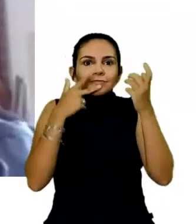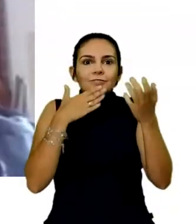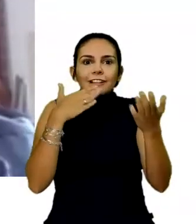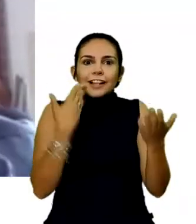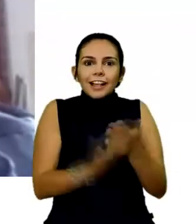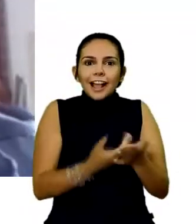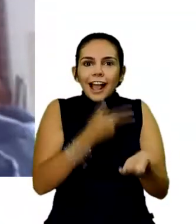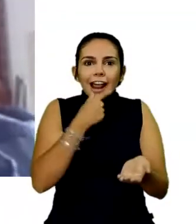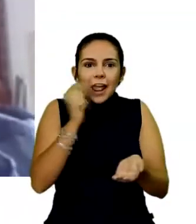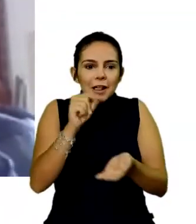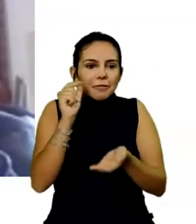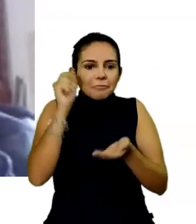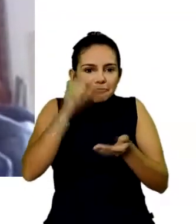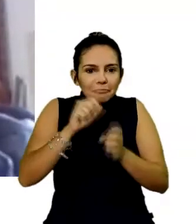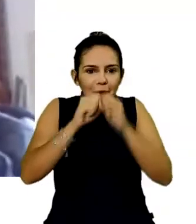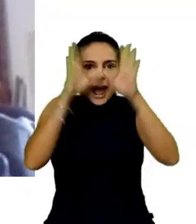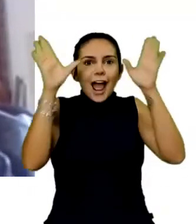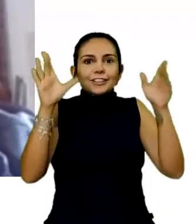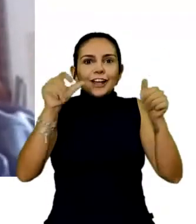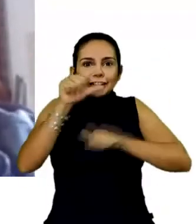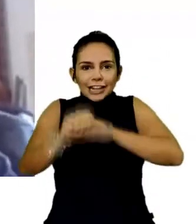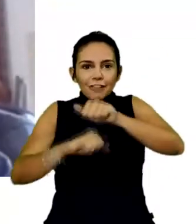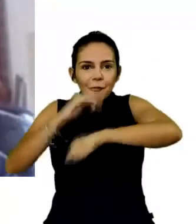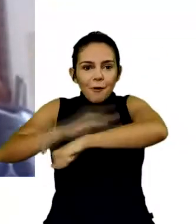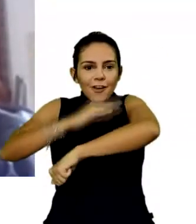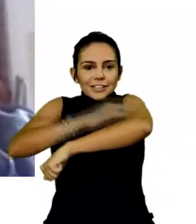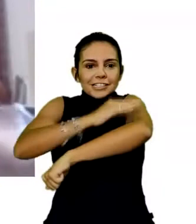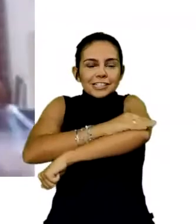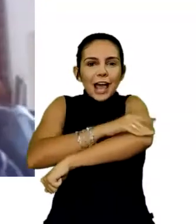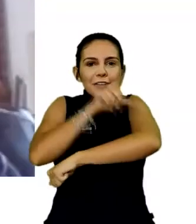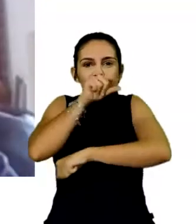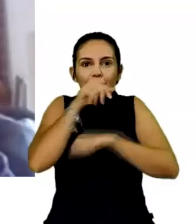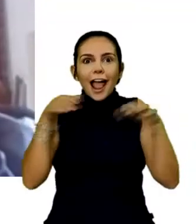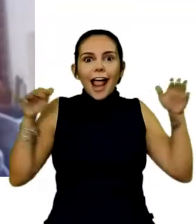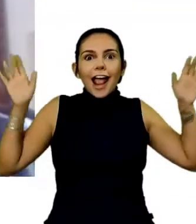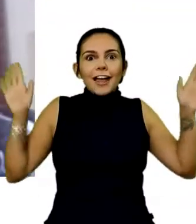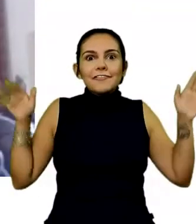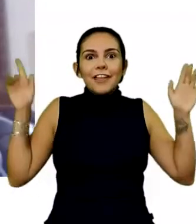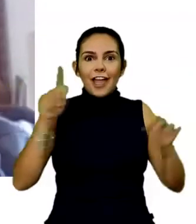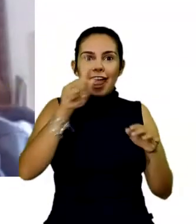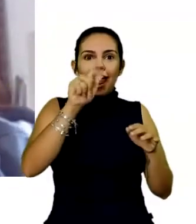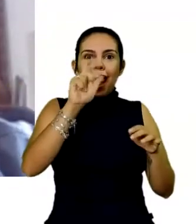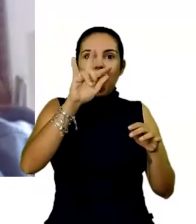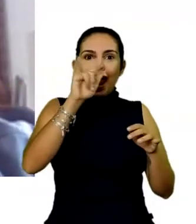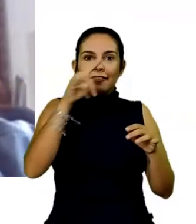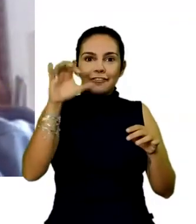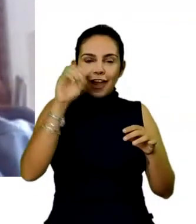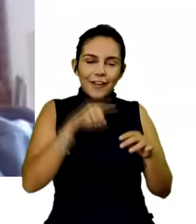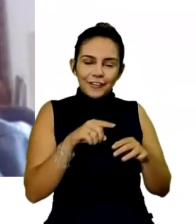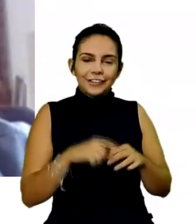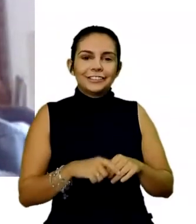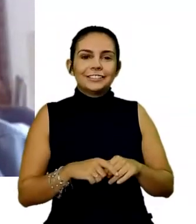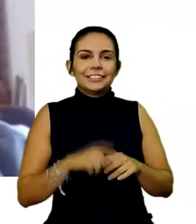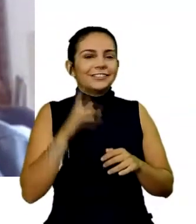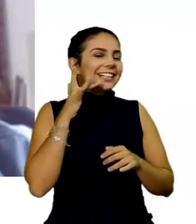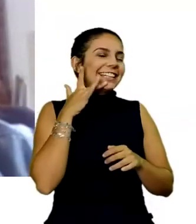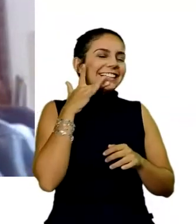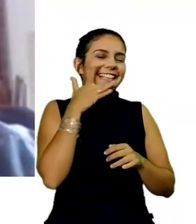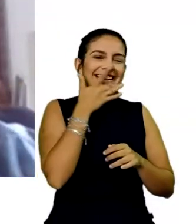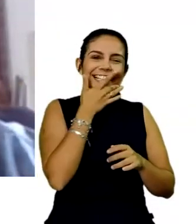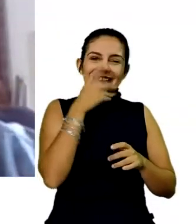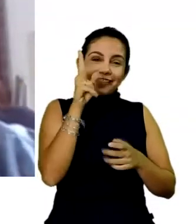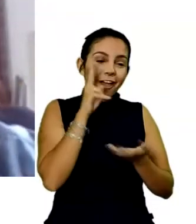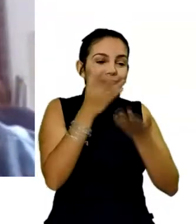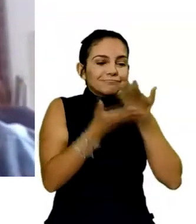cara é mágico, ele transformou o sapo num gavião, que maravilha!" Isso aí é uma delícia,